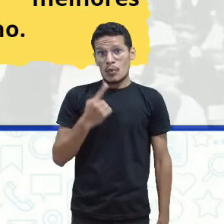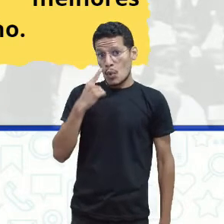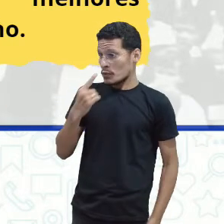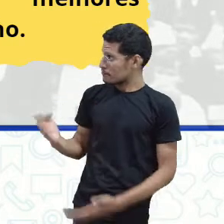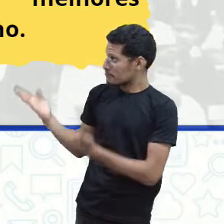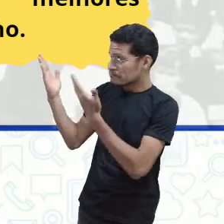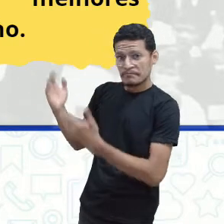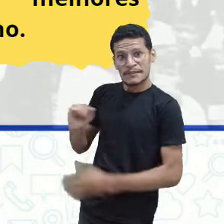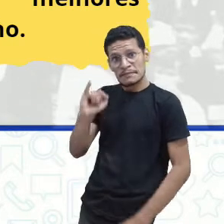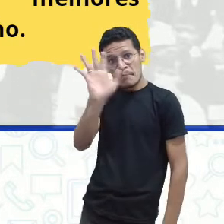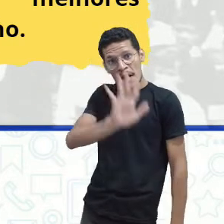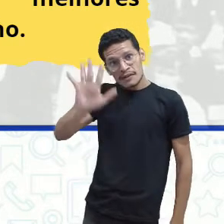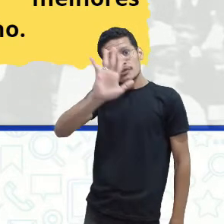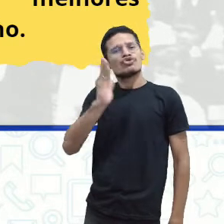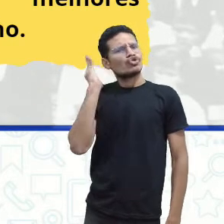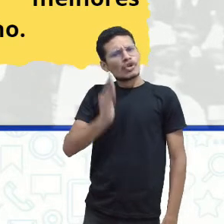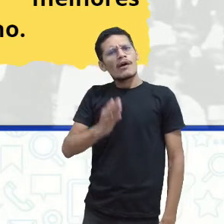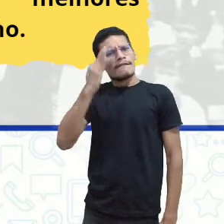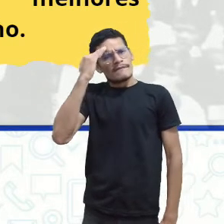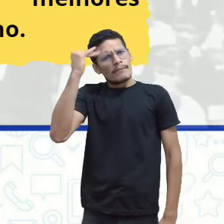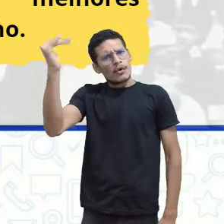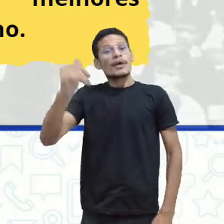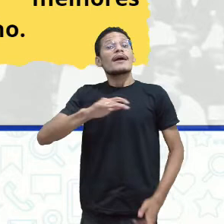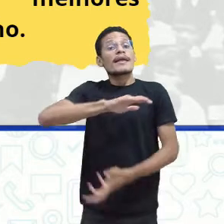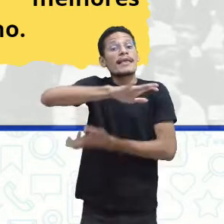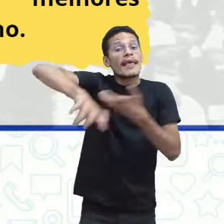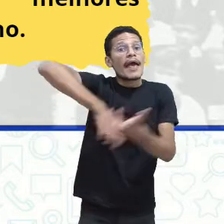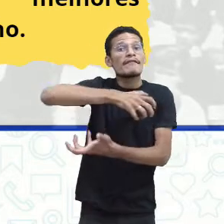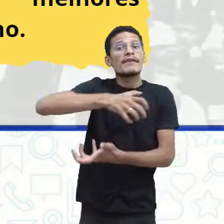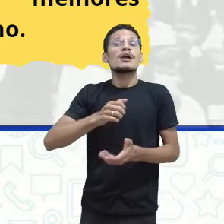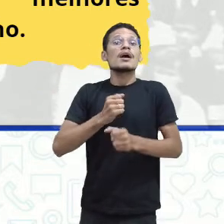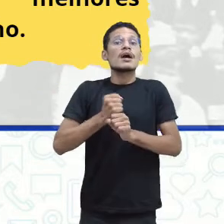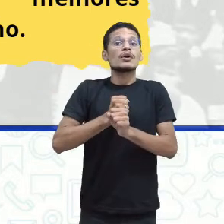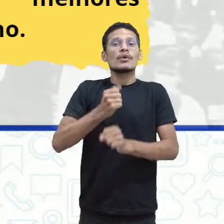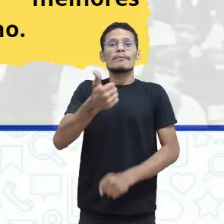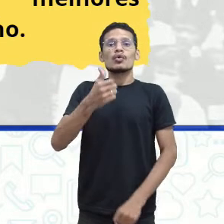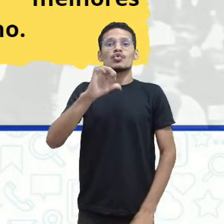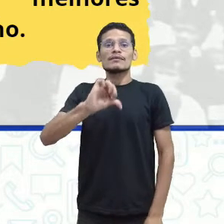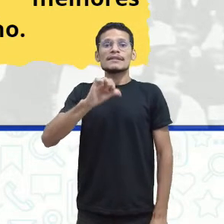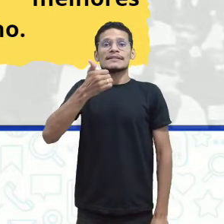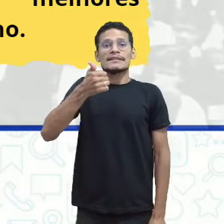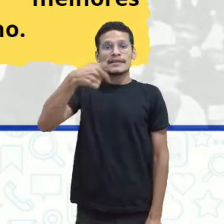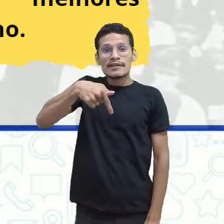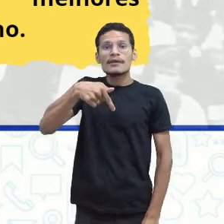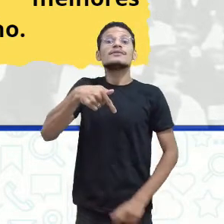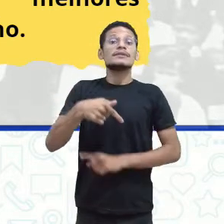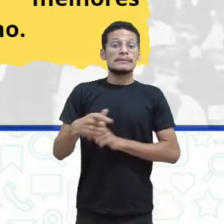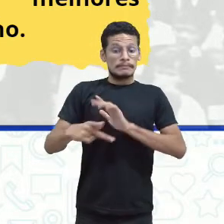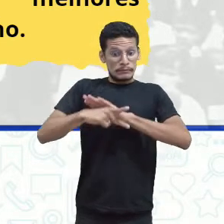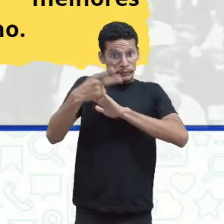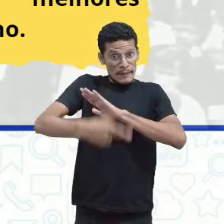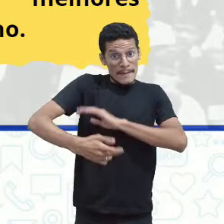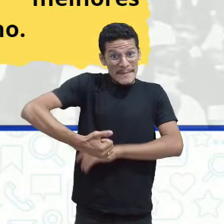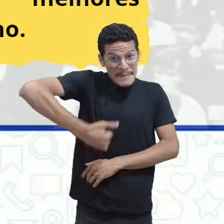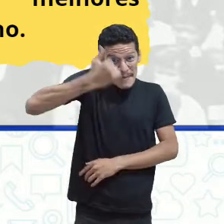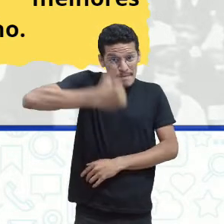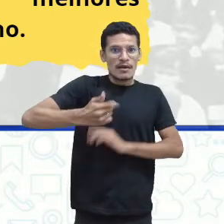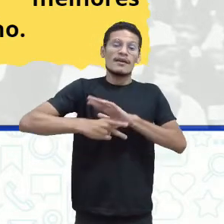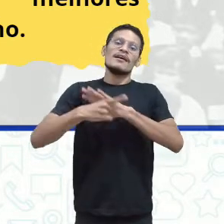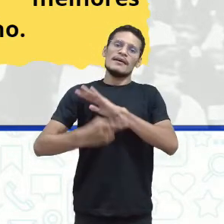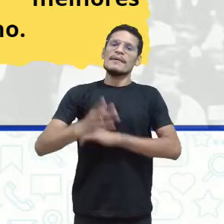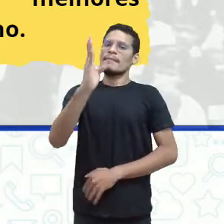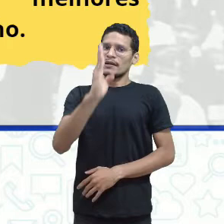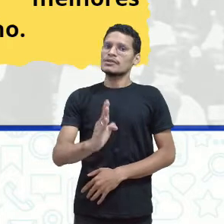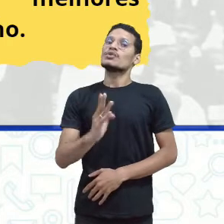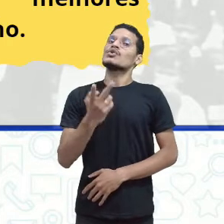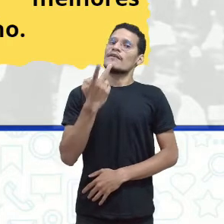também muito conhecida de uma greve de 1917, foi a primeira greve nacional que houve no Brasil, e a gente falou. Então,